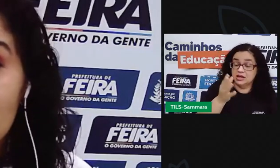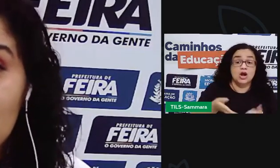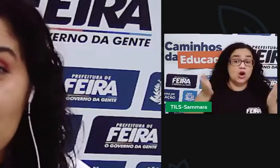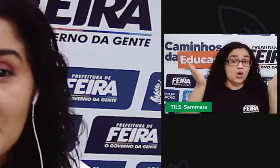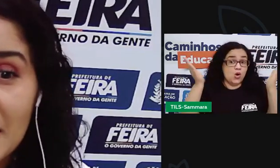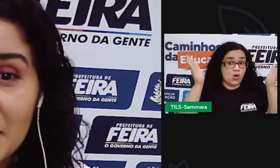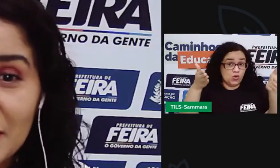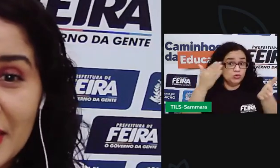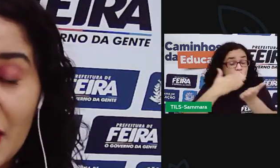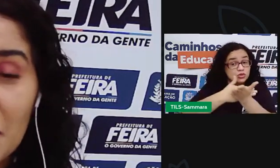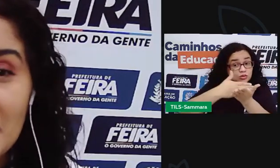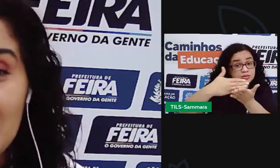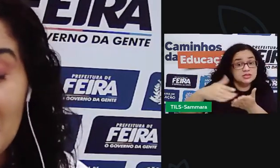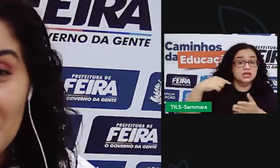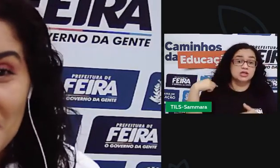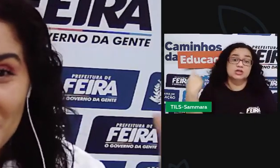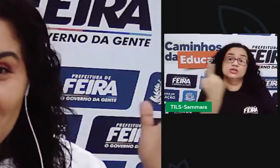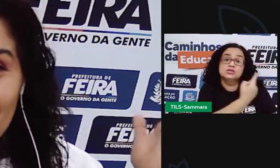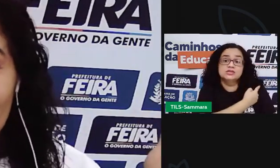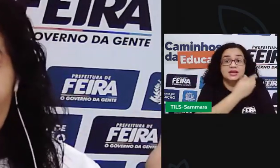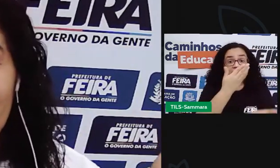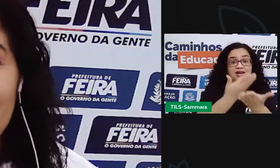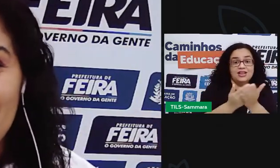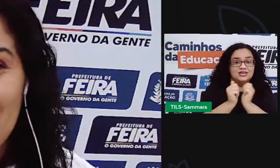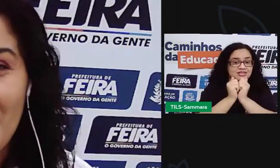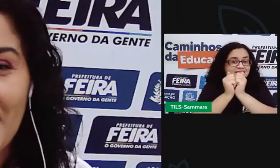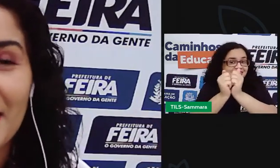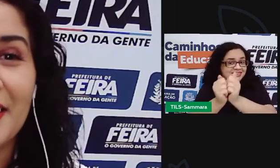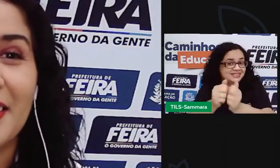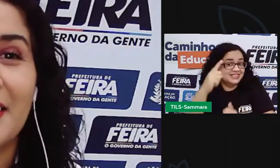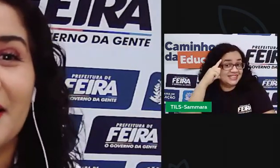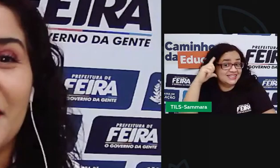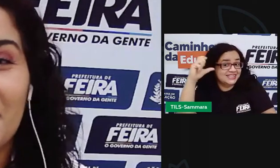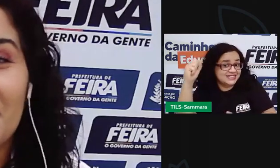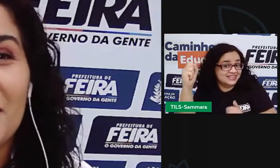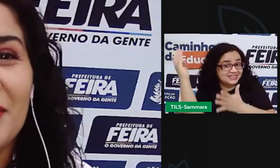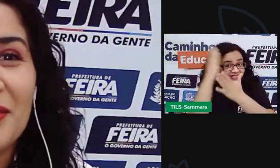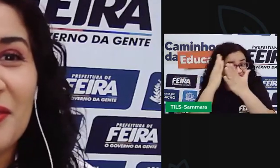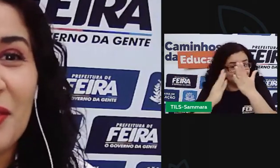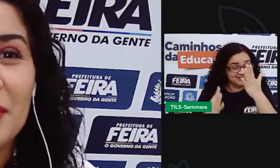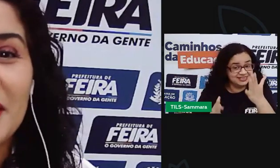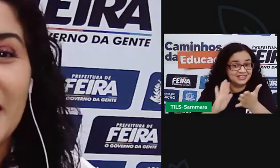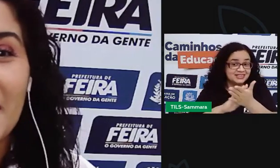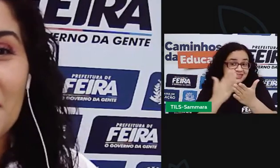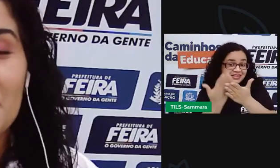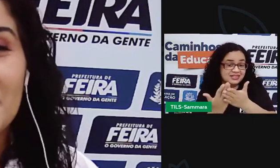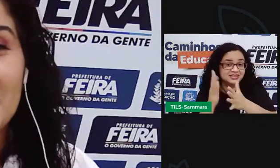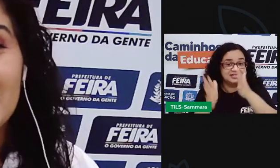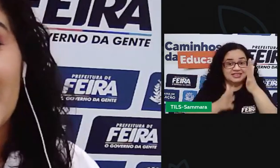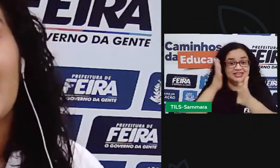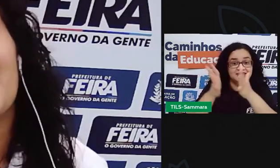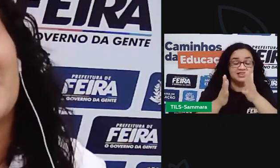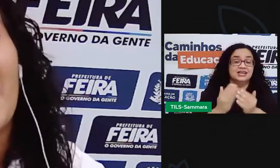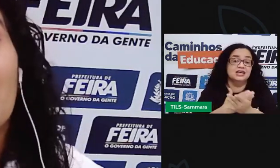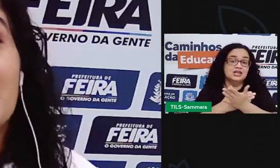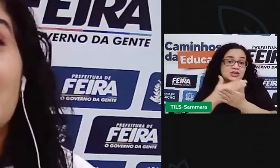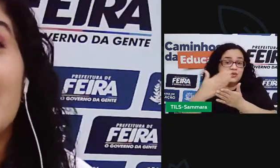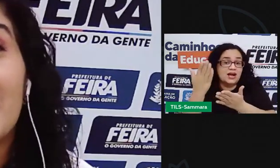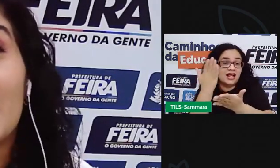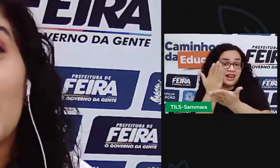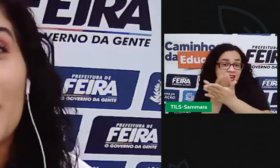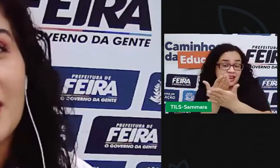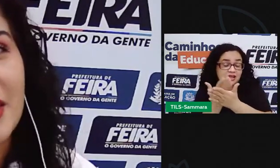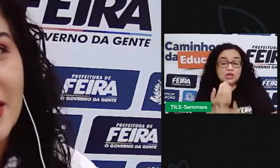hoje nós vamos começar a nossa aula, mas quem está com a gente hoje é Tamara. Vamos lá? Vamos iniciar a nossa aula